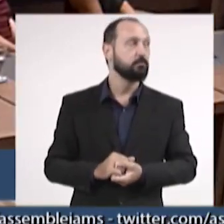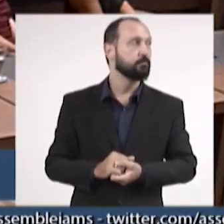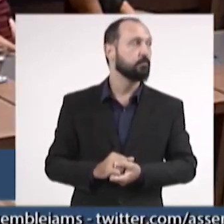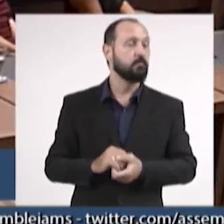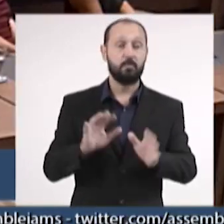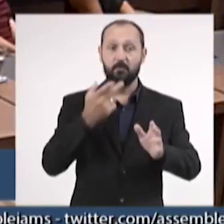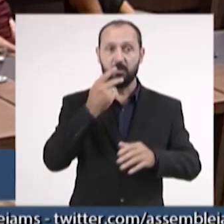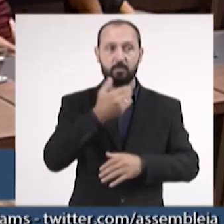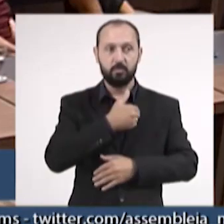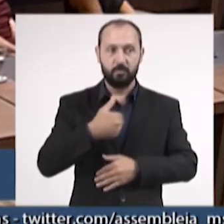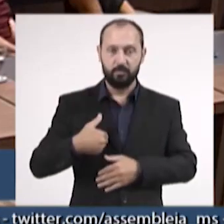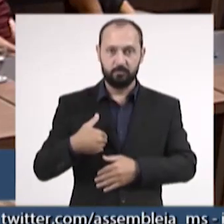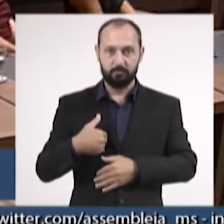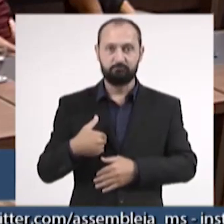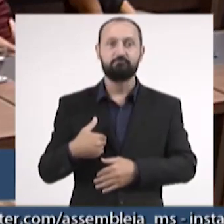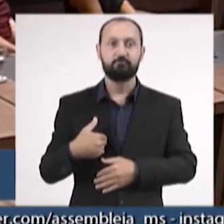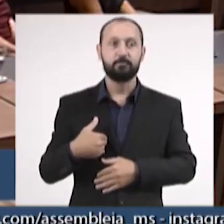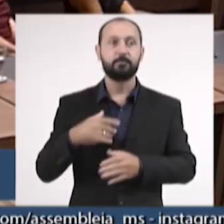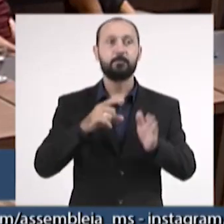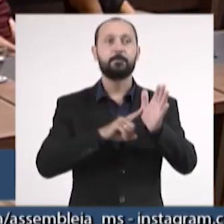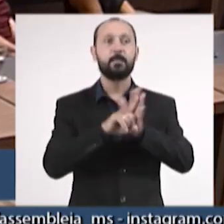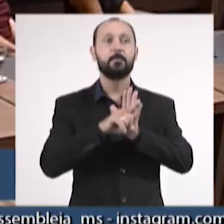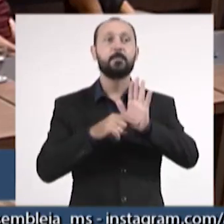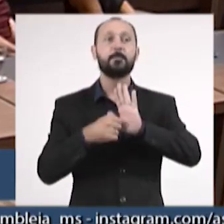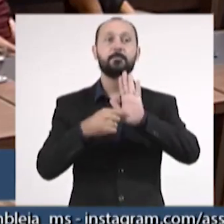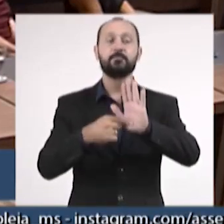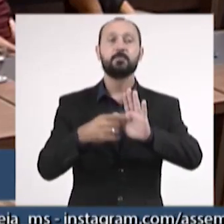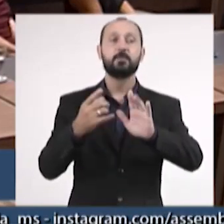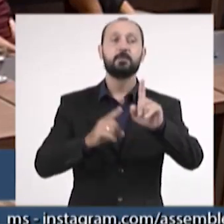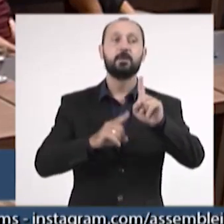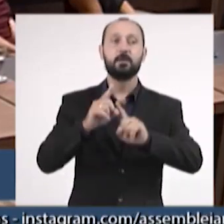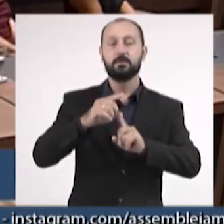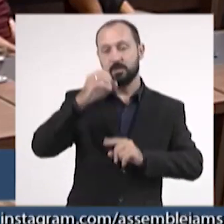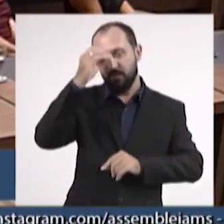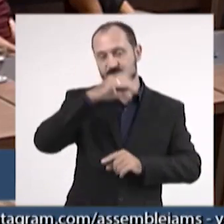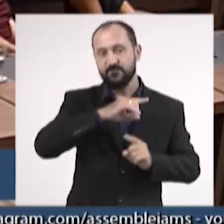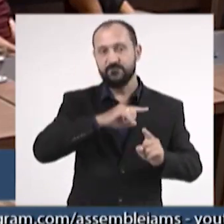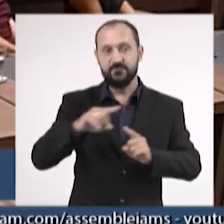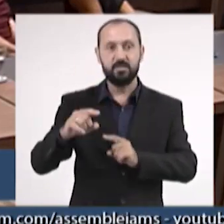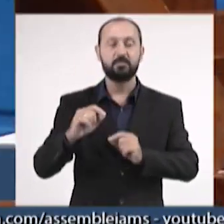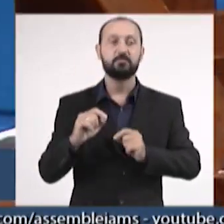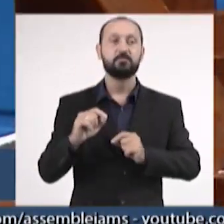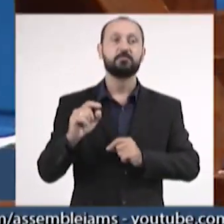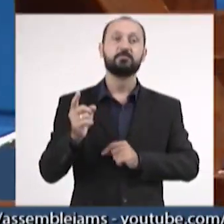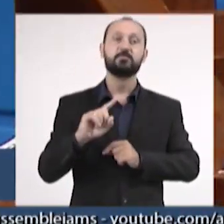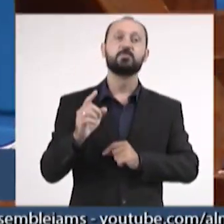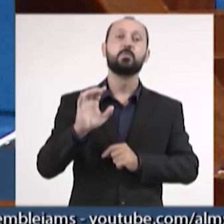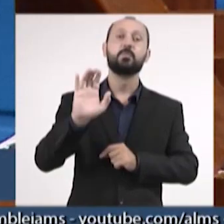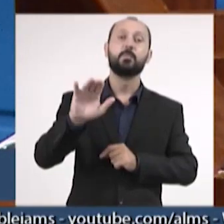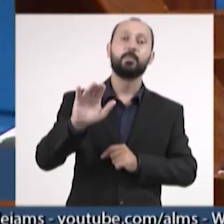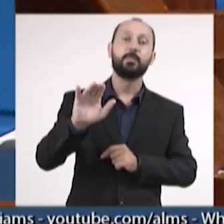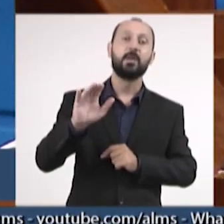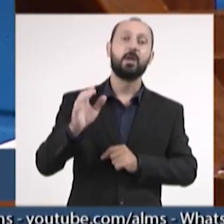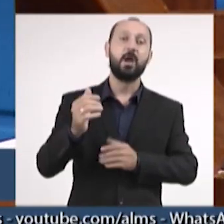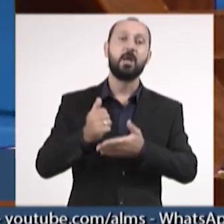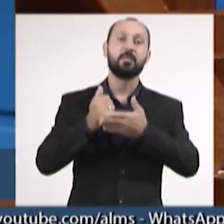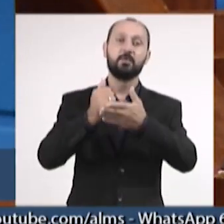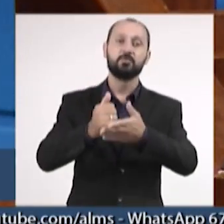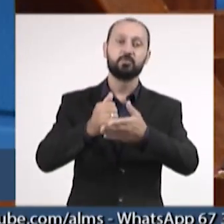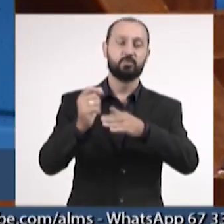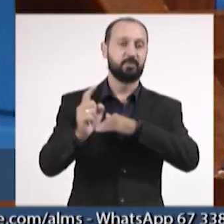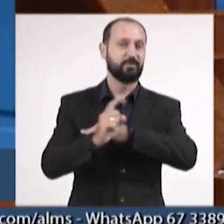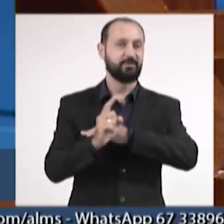nosso governo, né? Pesquisa mostra que a maioria das vítimas do feminicídio não buscaram ajuda na rede